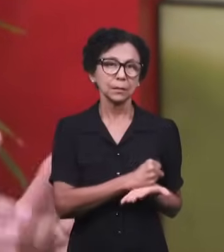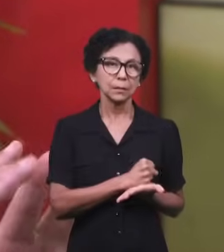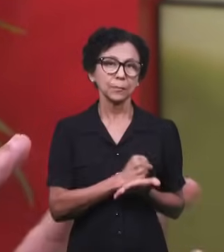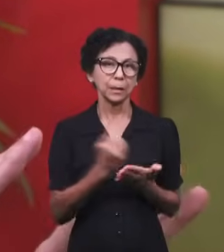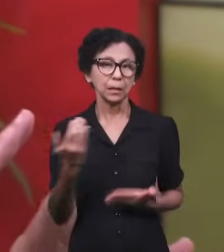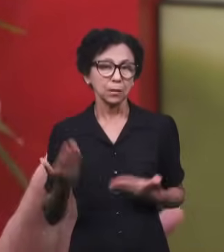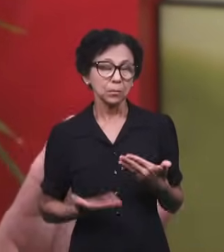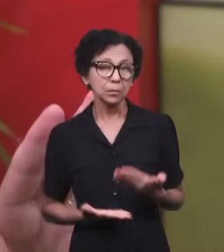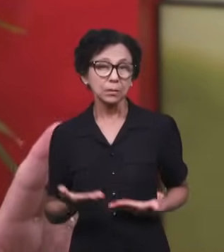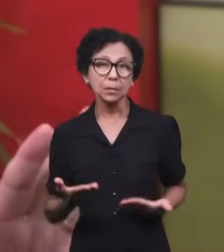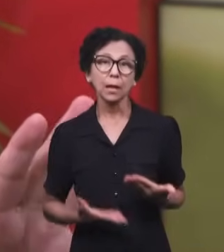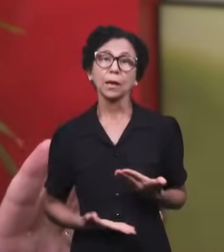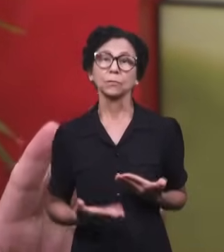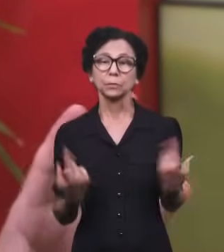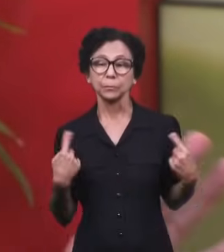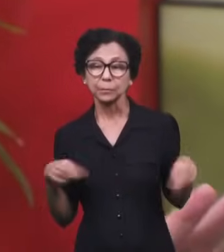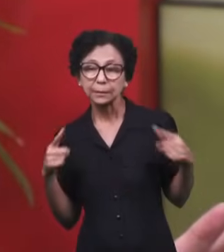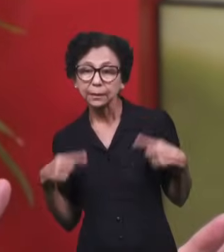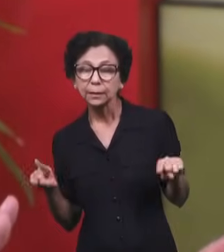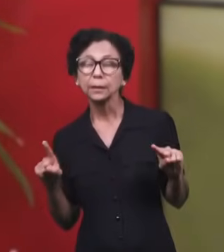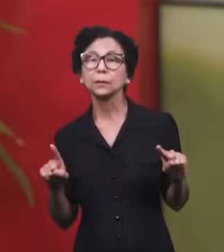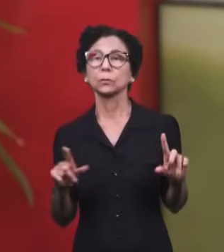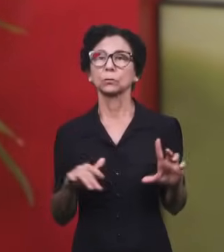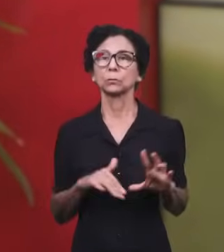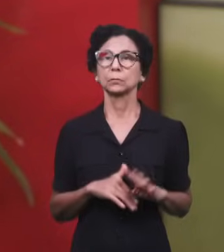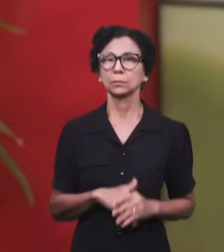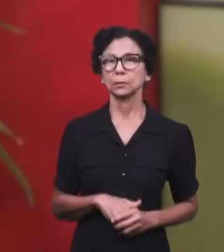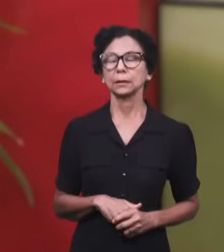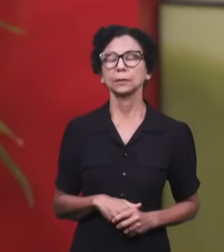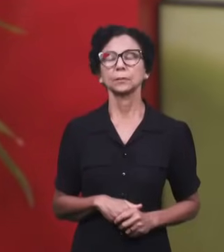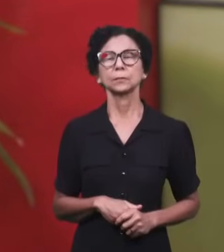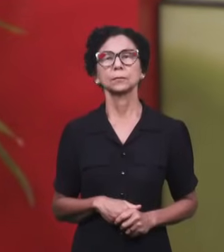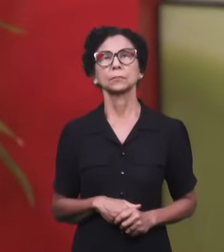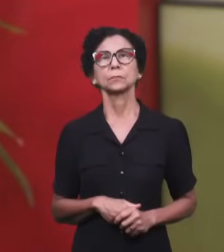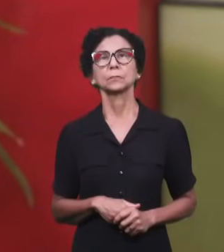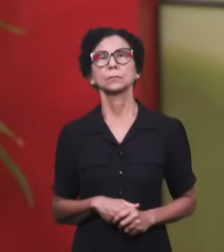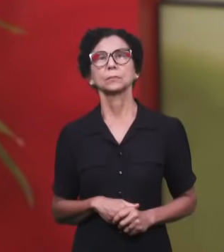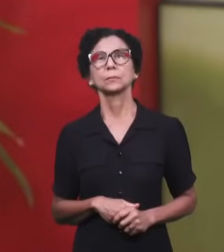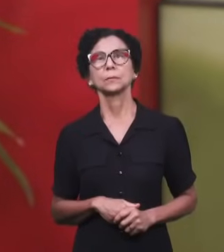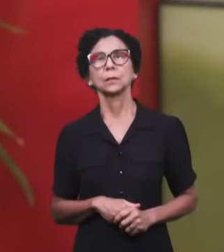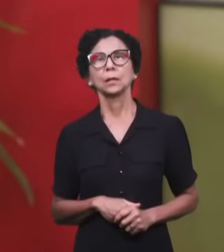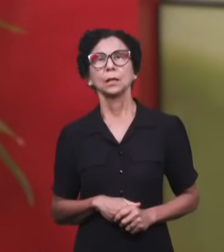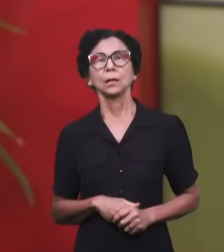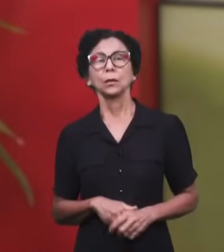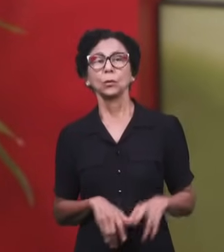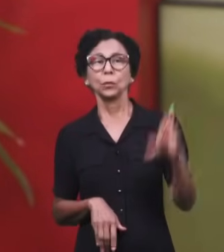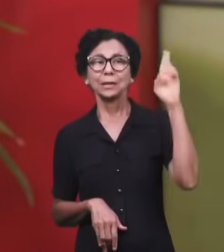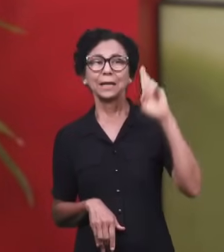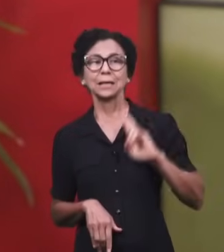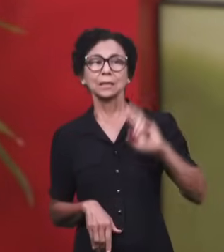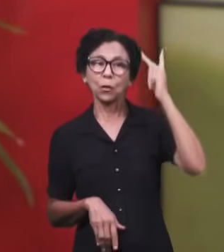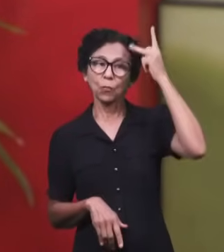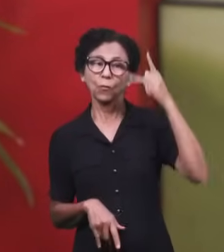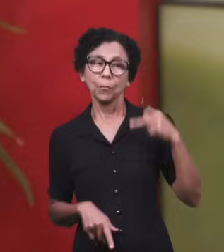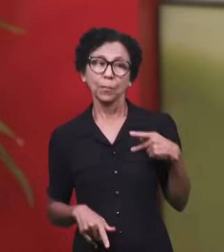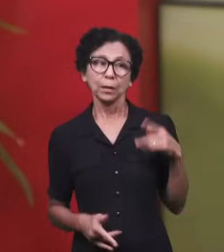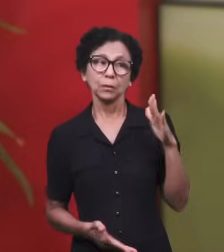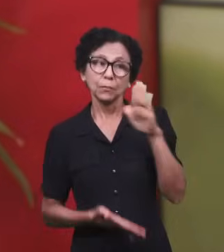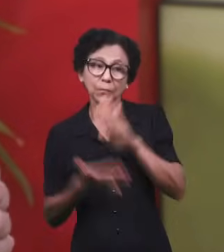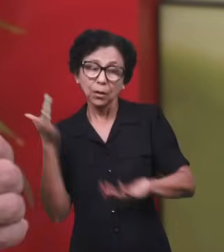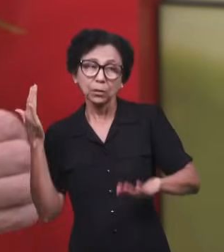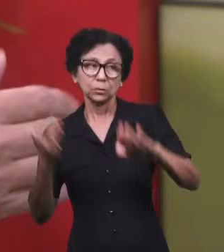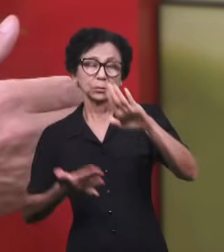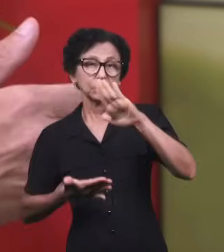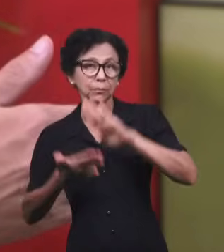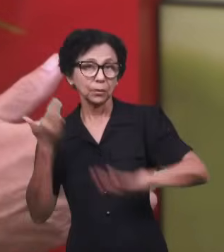casa, ali era a operação da carne. Quando é carne, qual é a palavra? Foge. Foge. É o mesmo